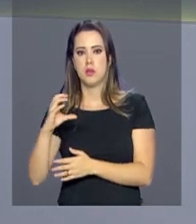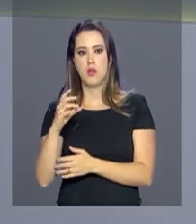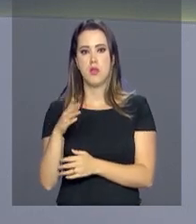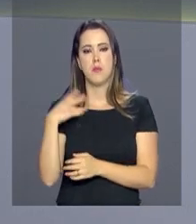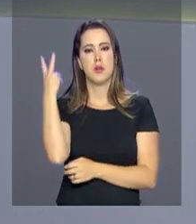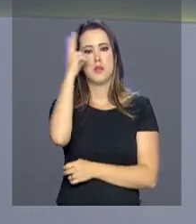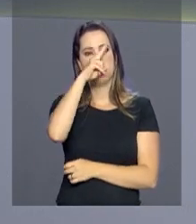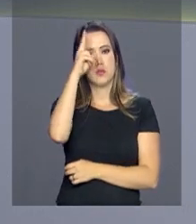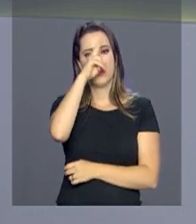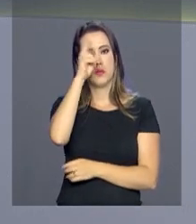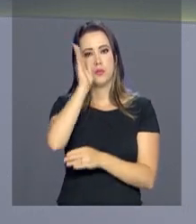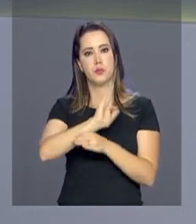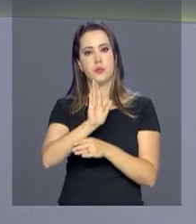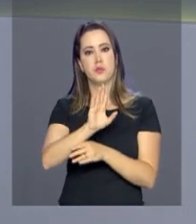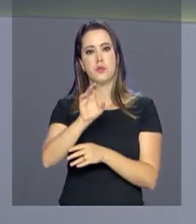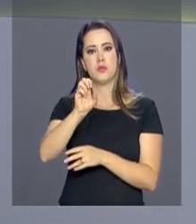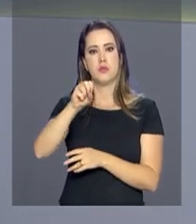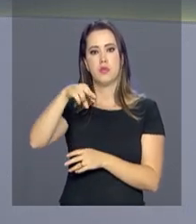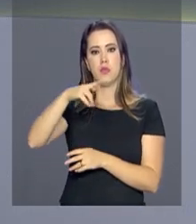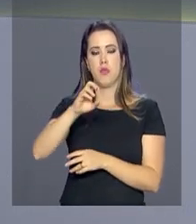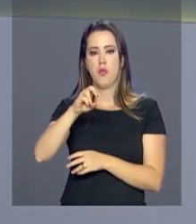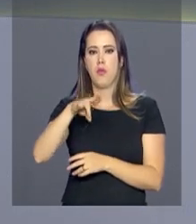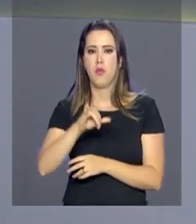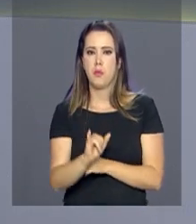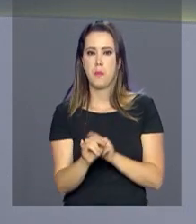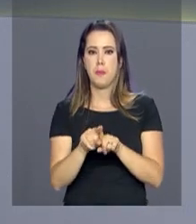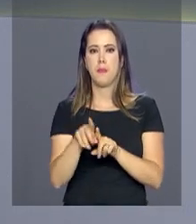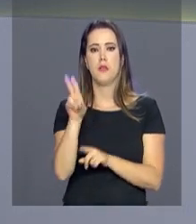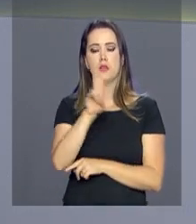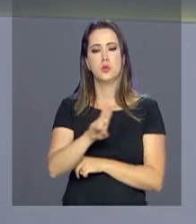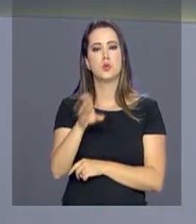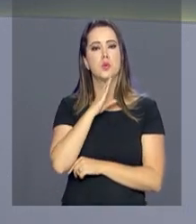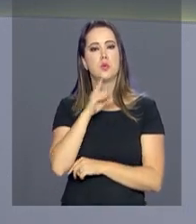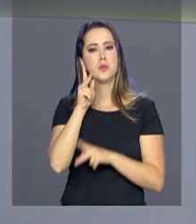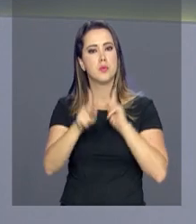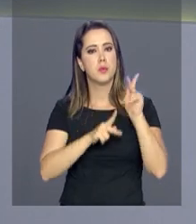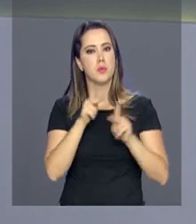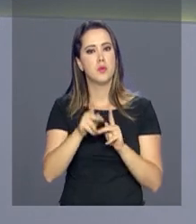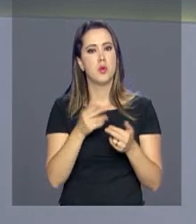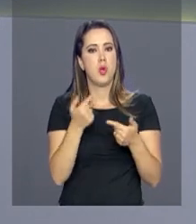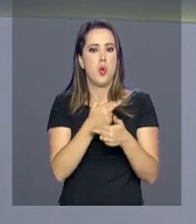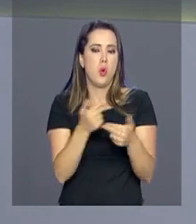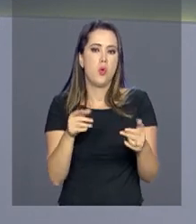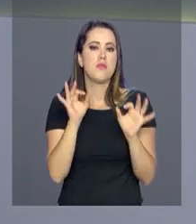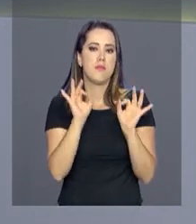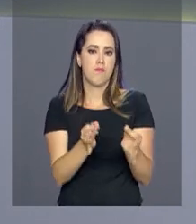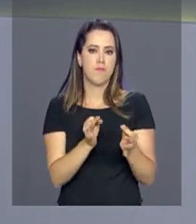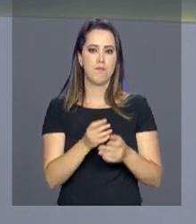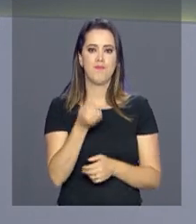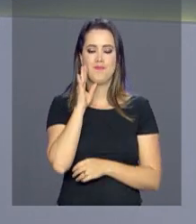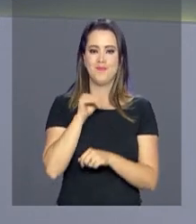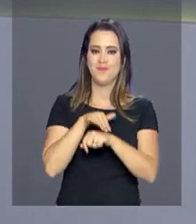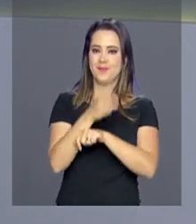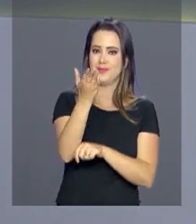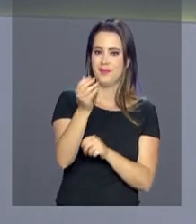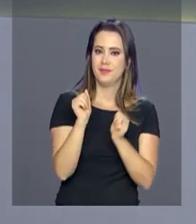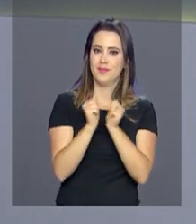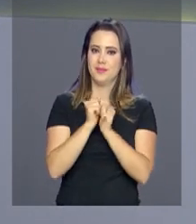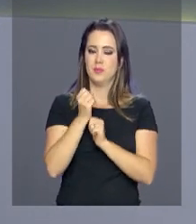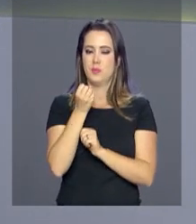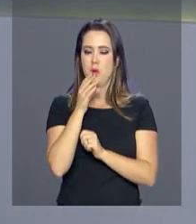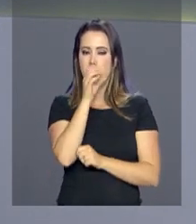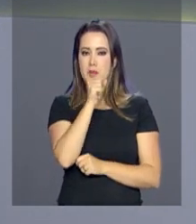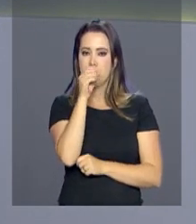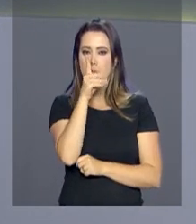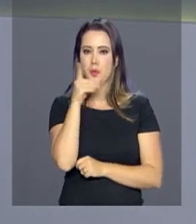contar a história o cineasta herói matiello os a conhecimento popular e fatos oficiais uma boa noite pra você e um